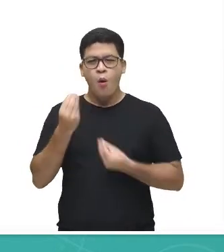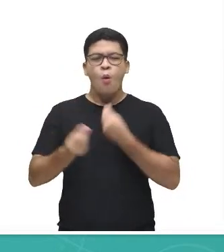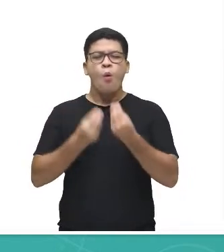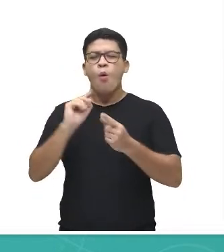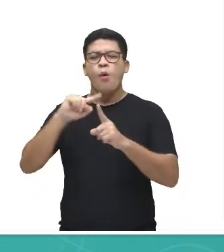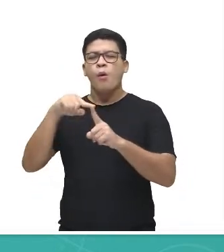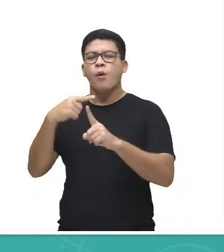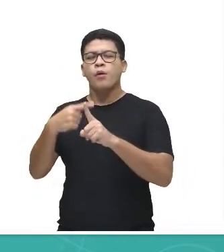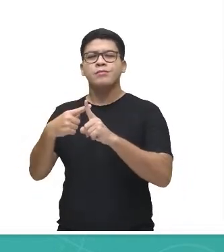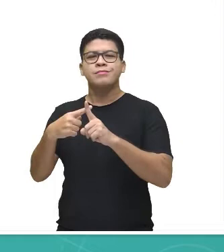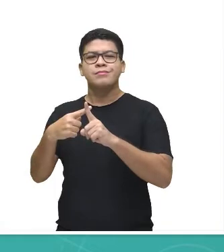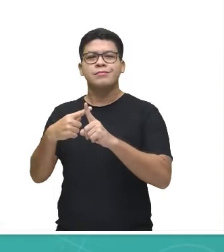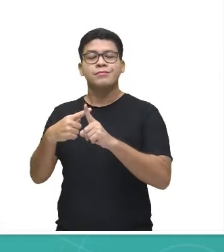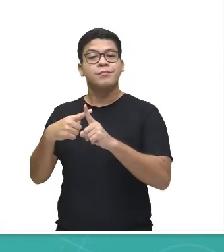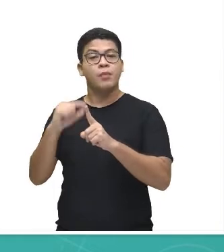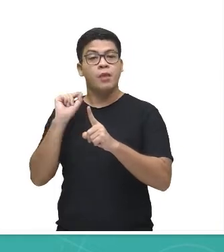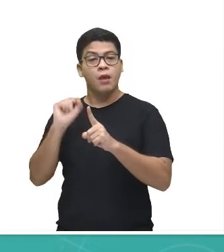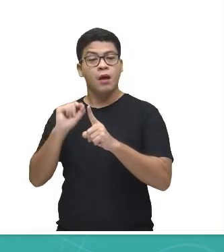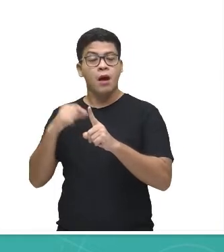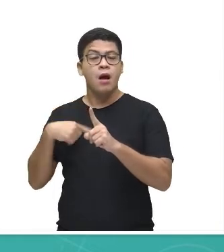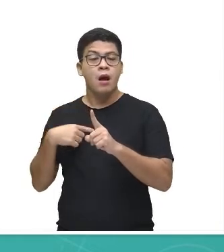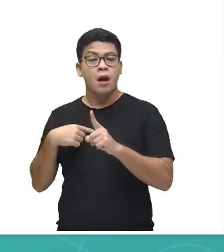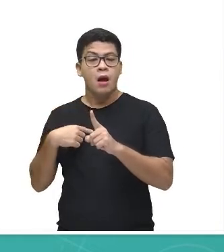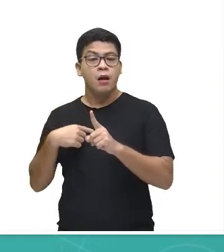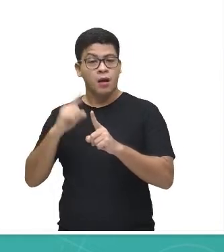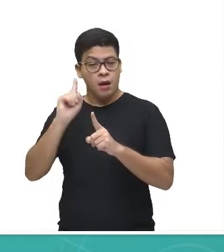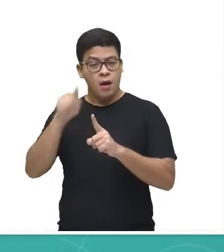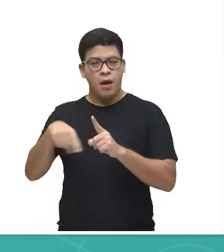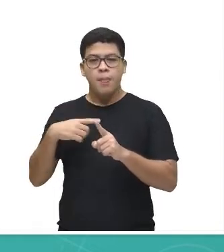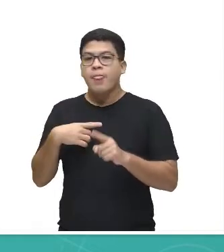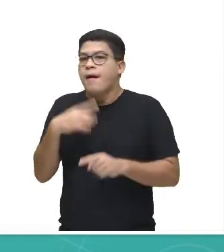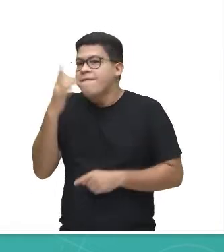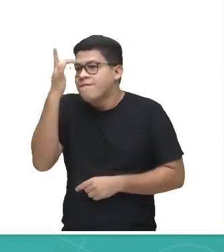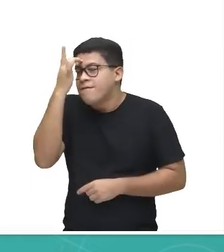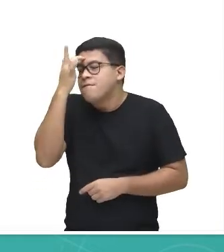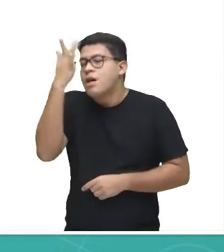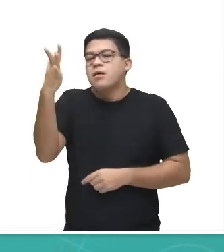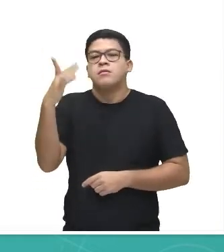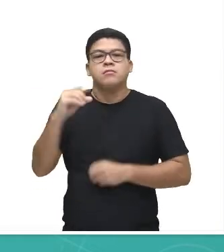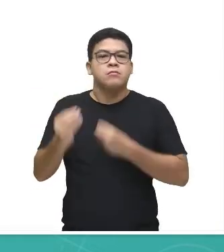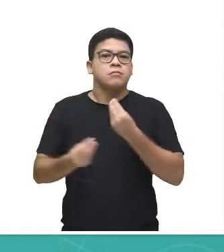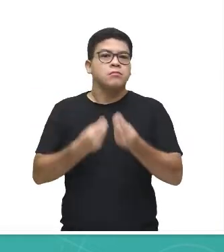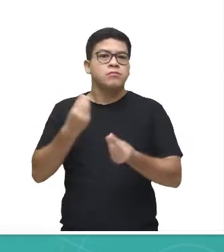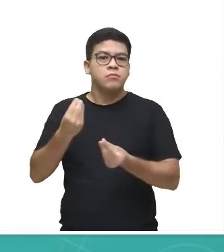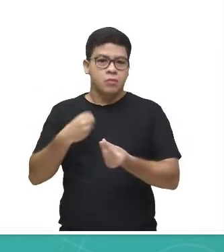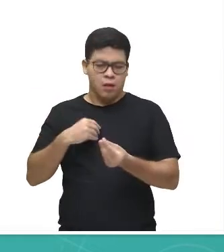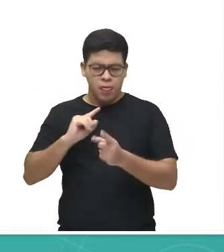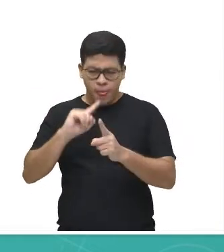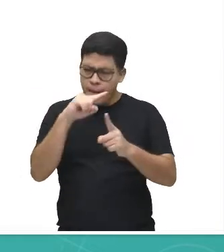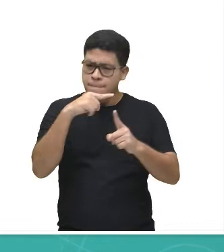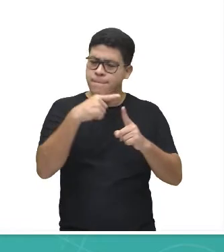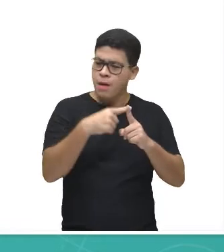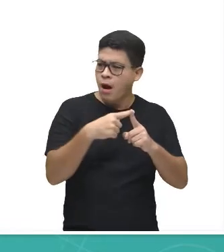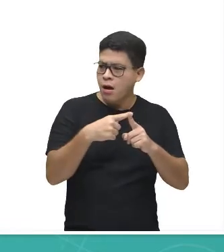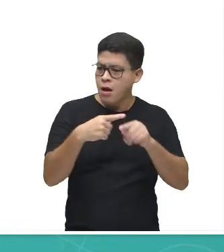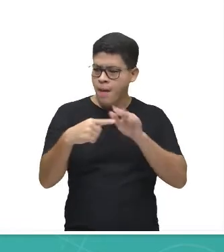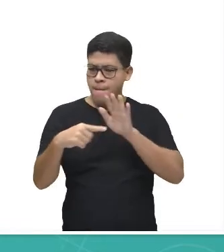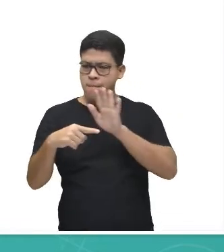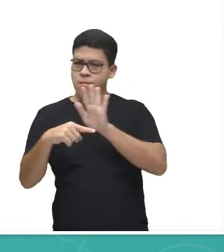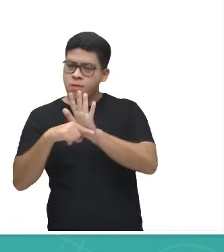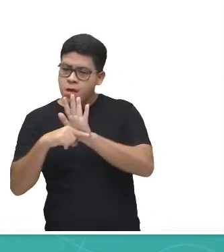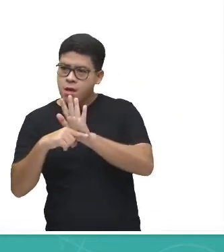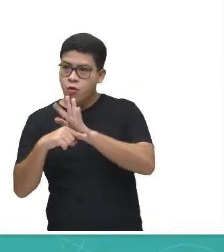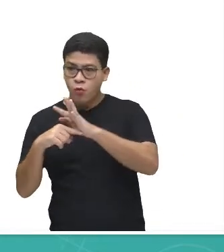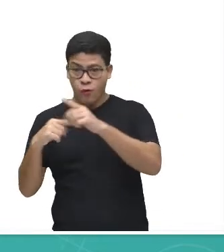adição? A adição é a mais básica das operações